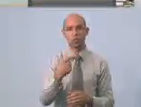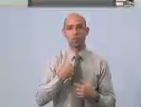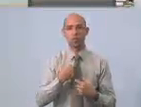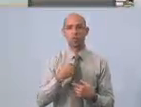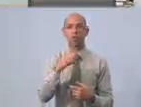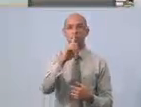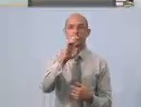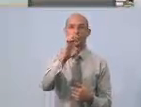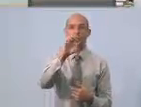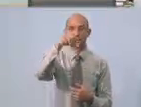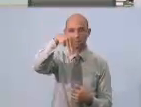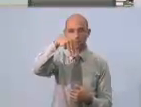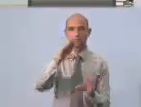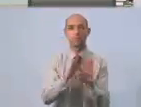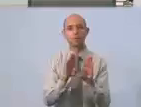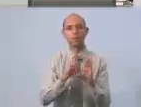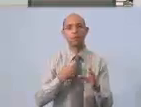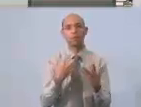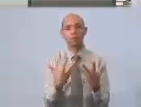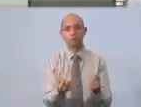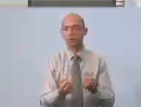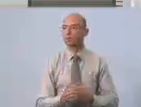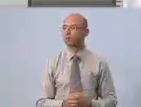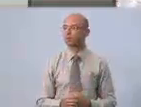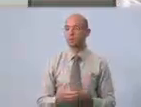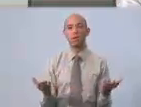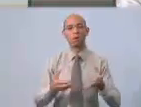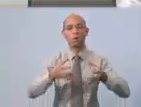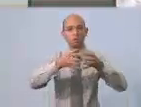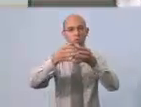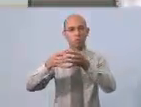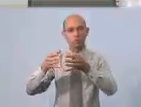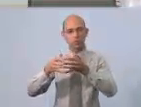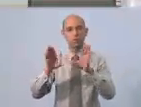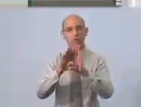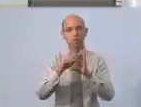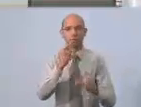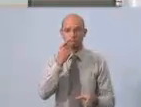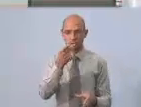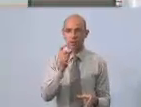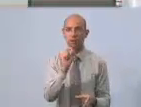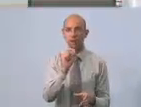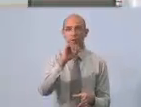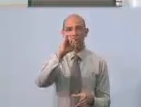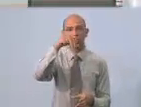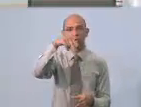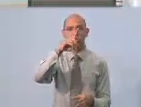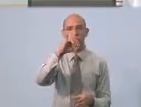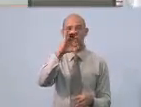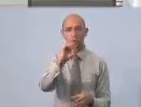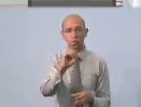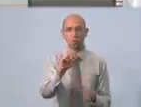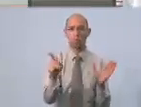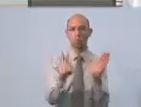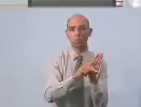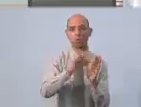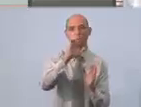vereador. Para compor a comissão citada aqui anteriormente, vereador Índio de Cumbica, pelo